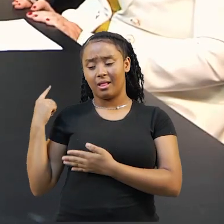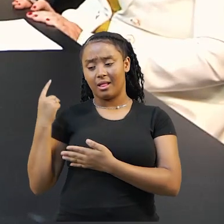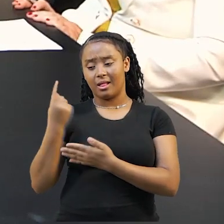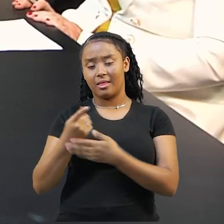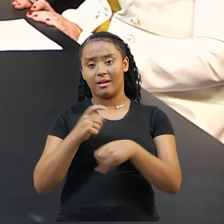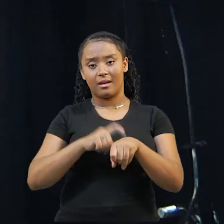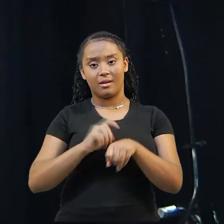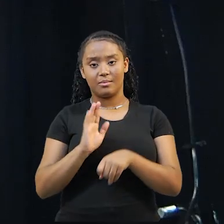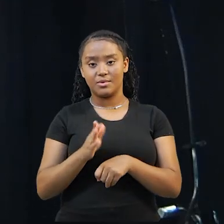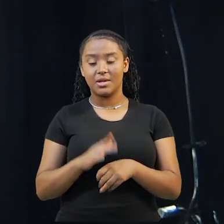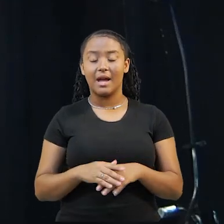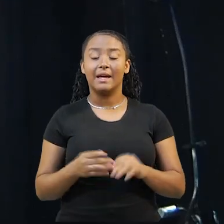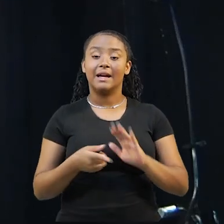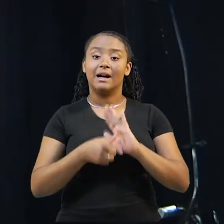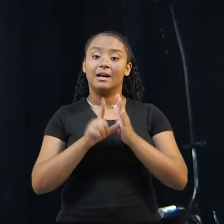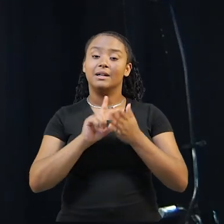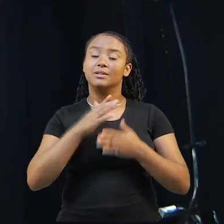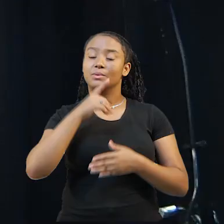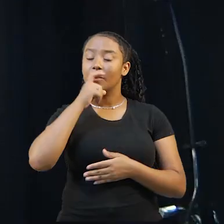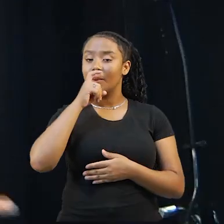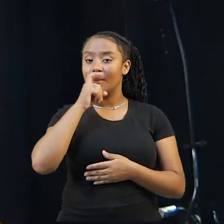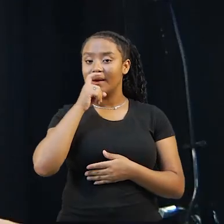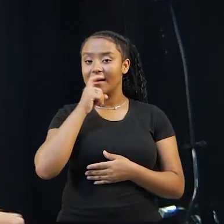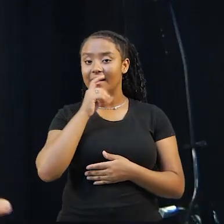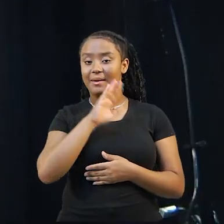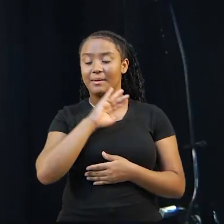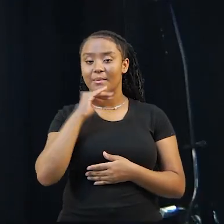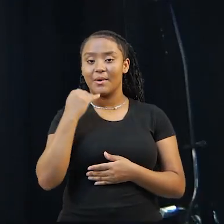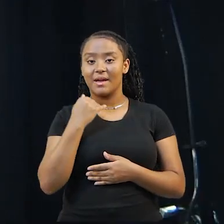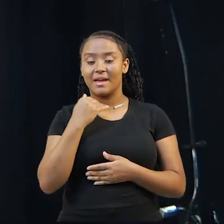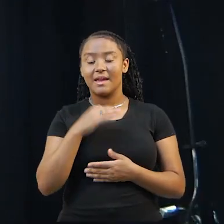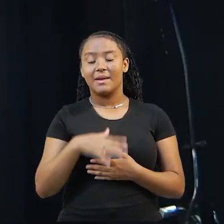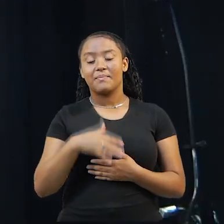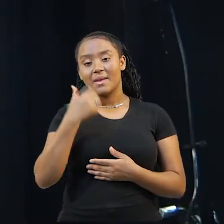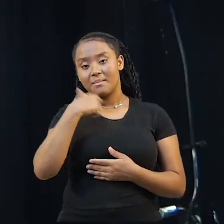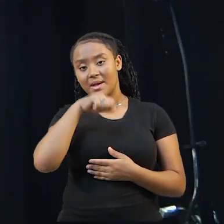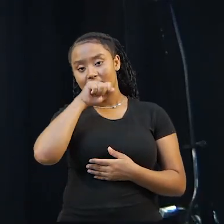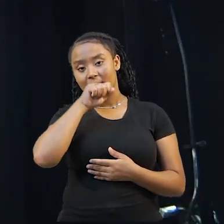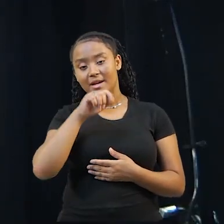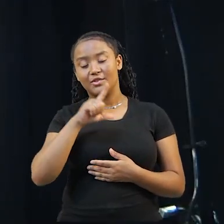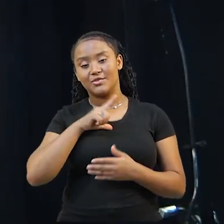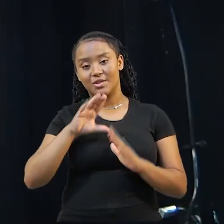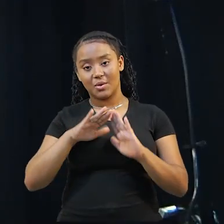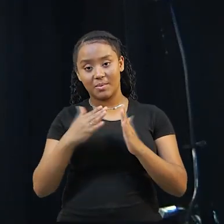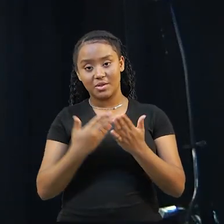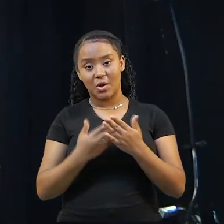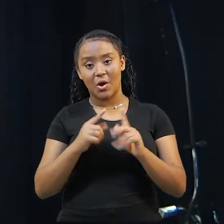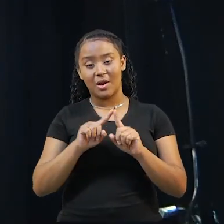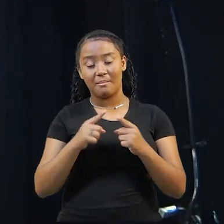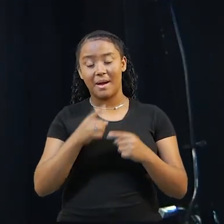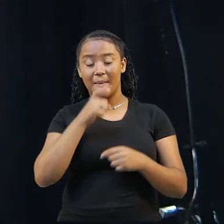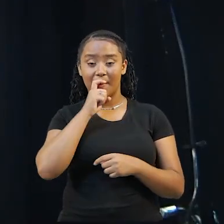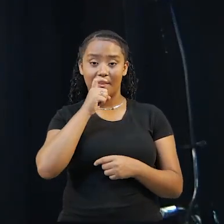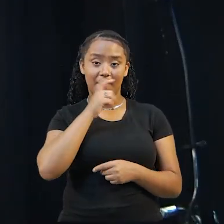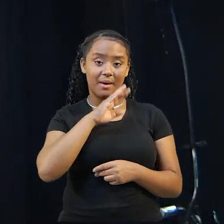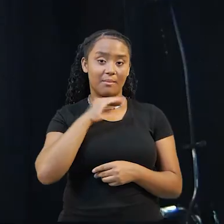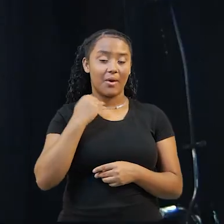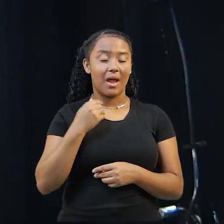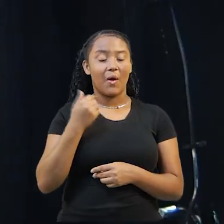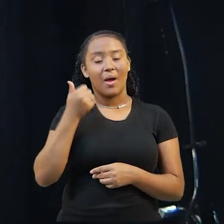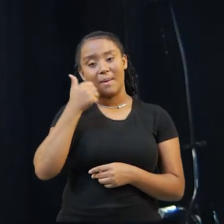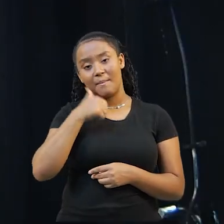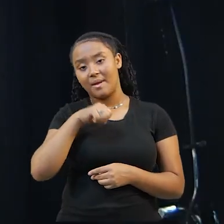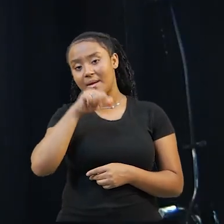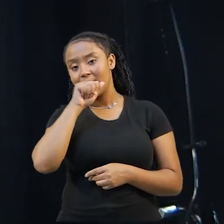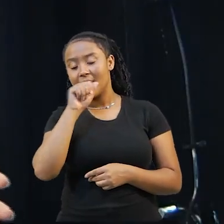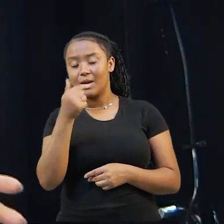uma escolinha, e aí, com o falecimento do meu pai, acabou que ela não teve condição financeira de manter a escolinha,